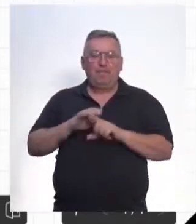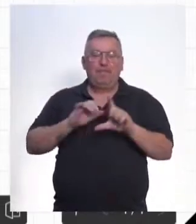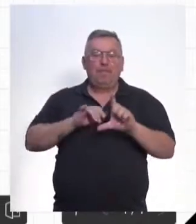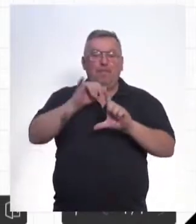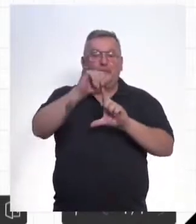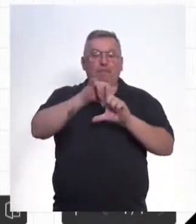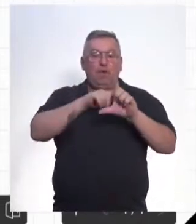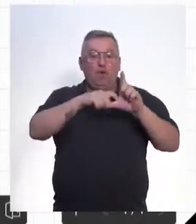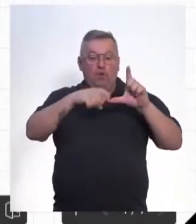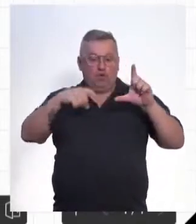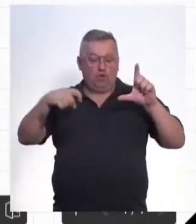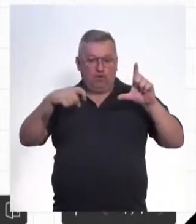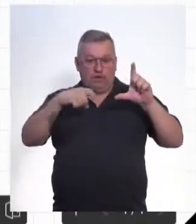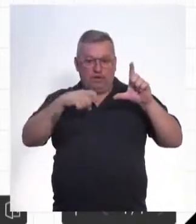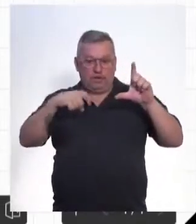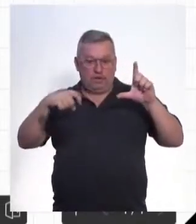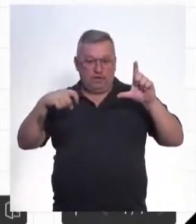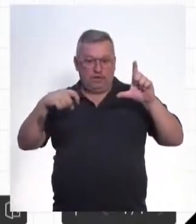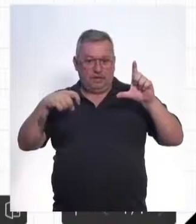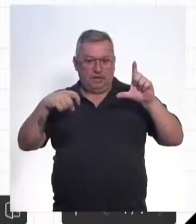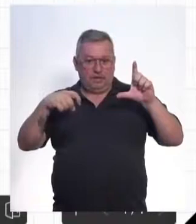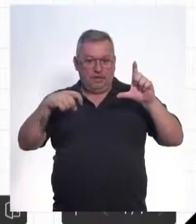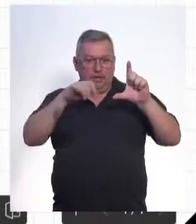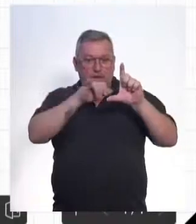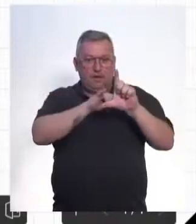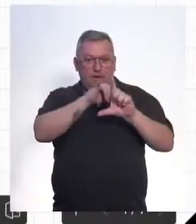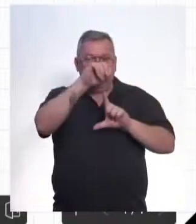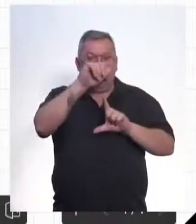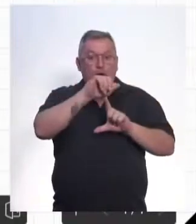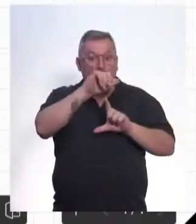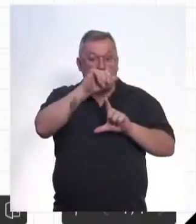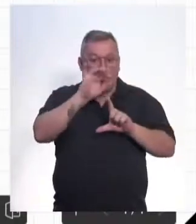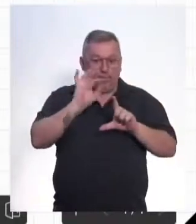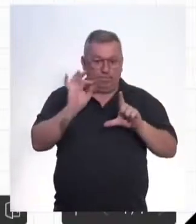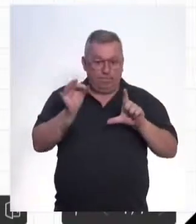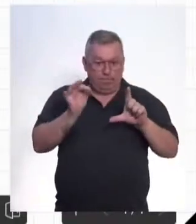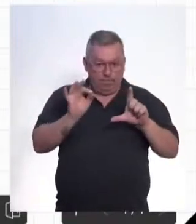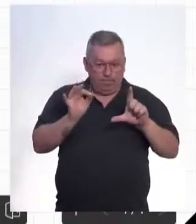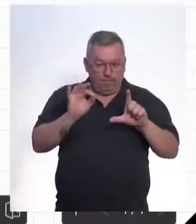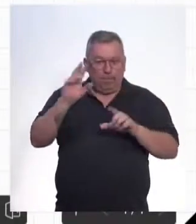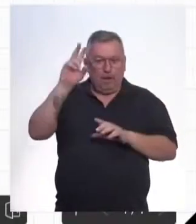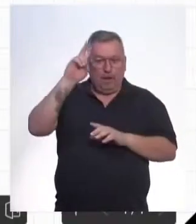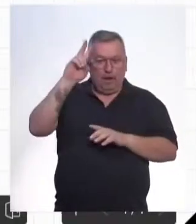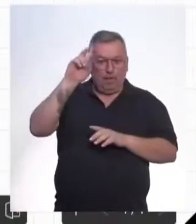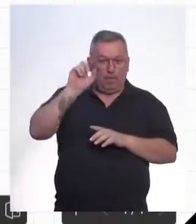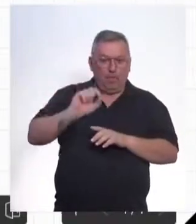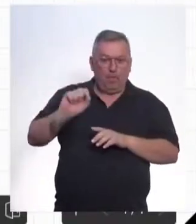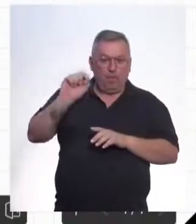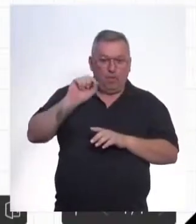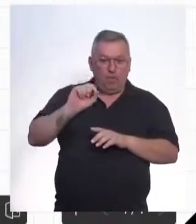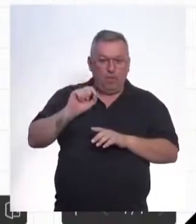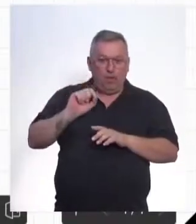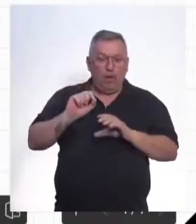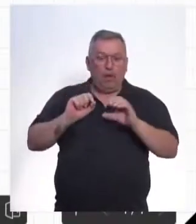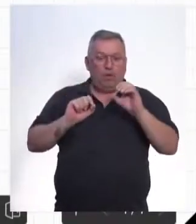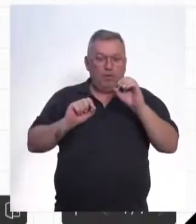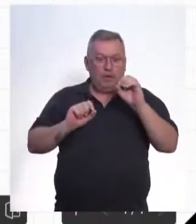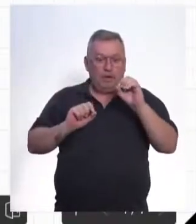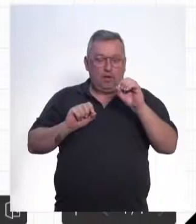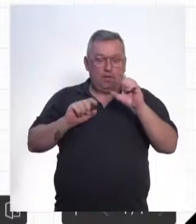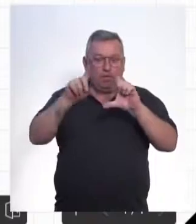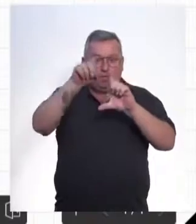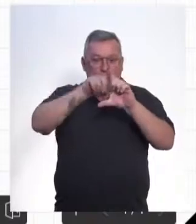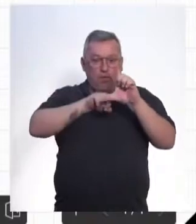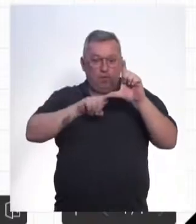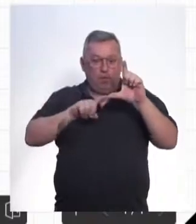Horizontal, olha o que eu fiz. Eixo horizontal é o X, vertical é o Y. Lembrando que aqui é o 0. E